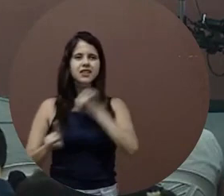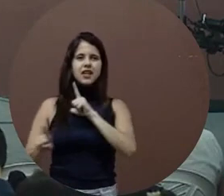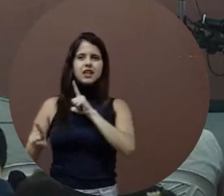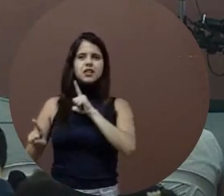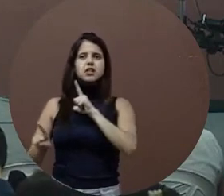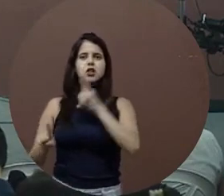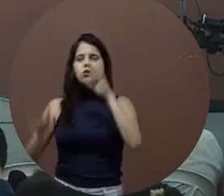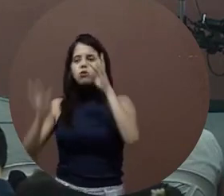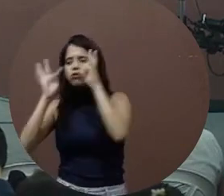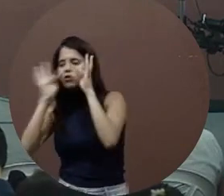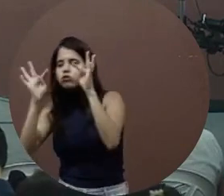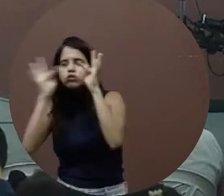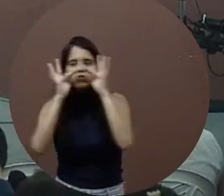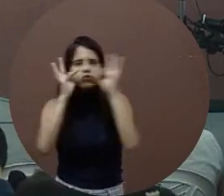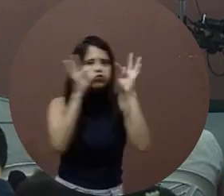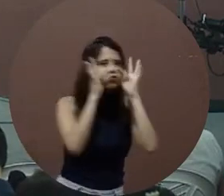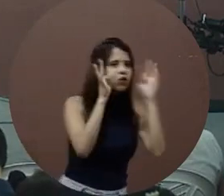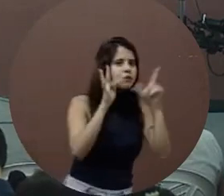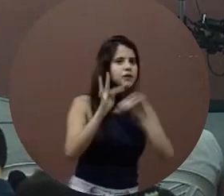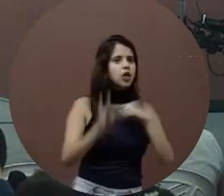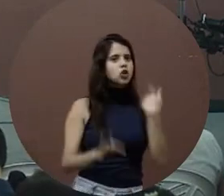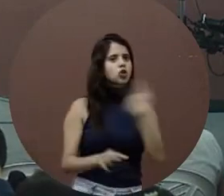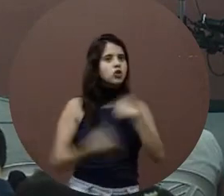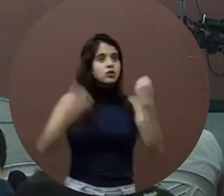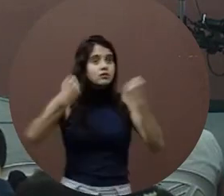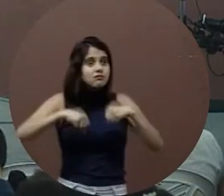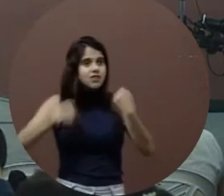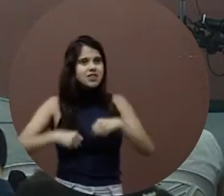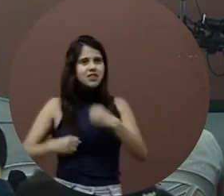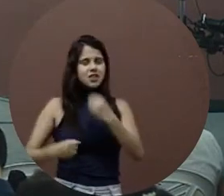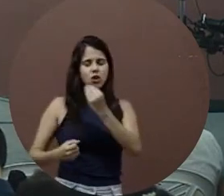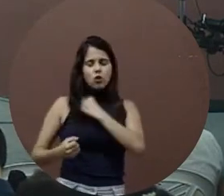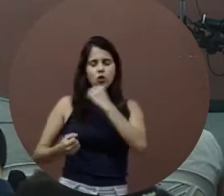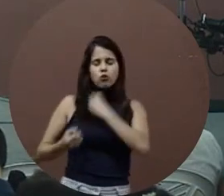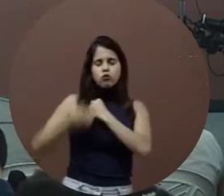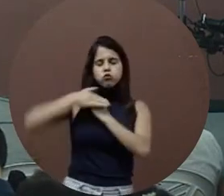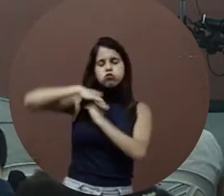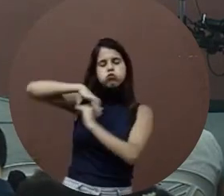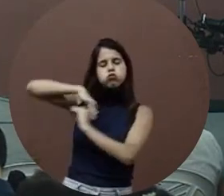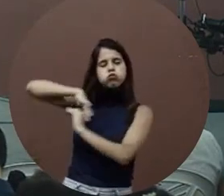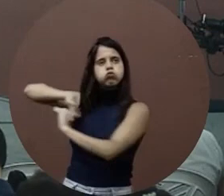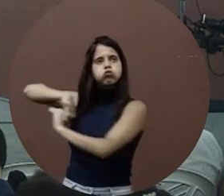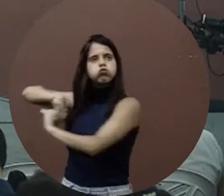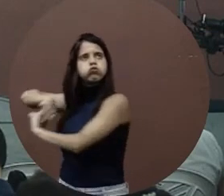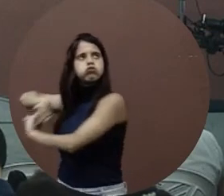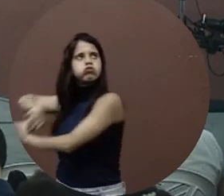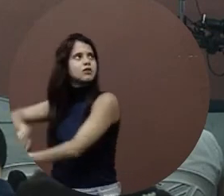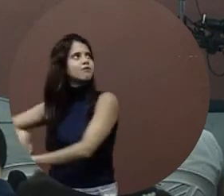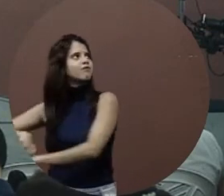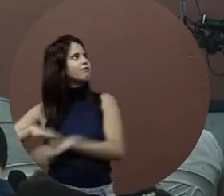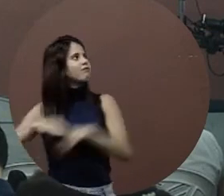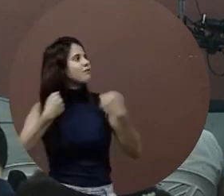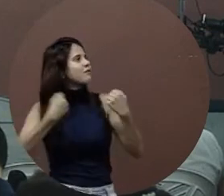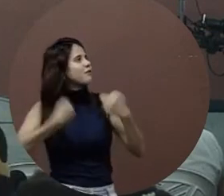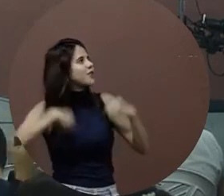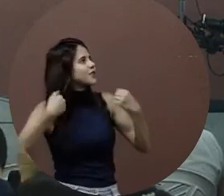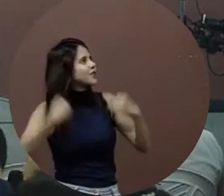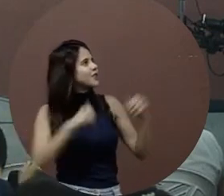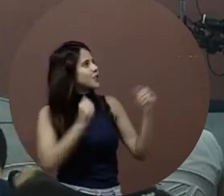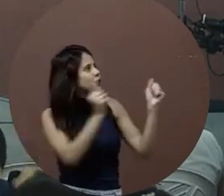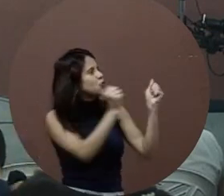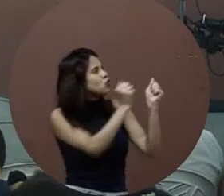de testemunhas, livremo-nos de todo o peso e do pecado que tão firmemente se apega a nós, e corramos